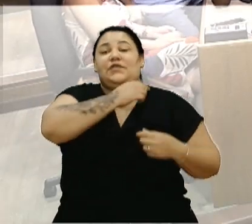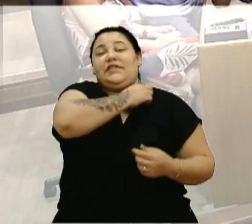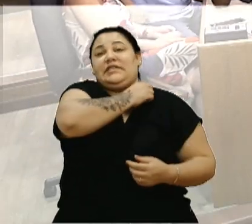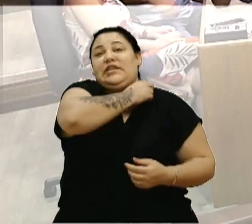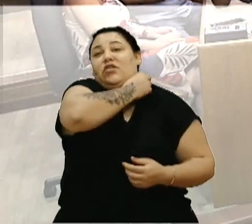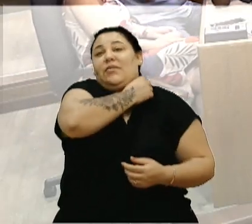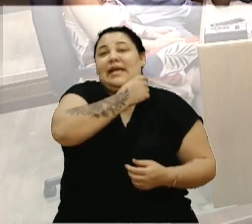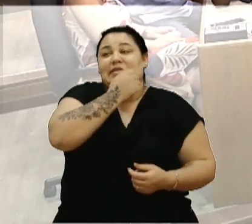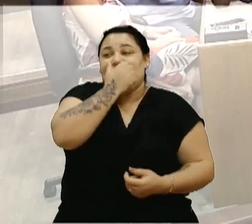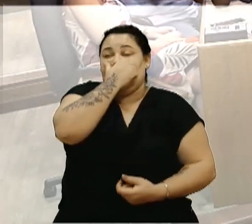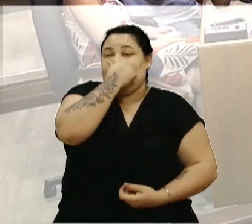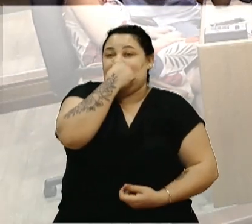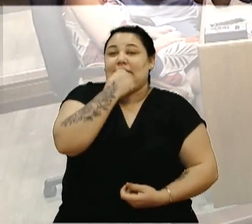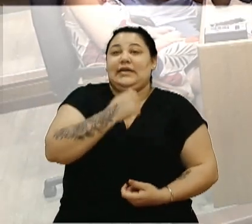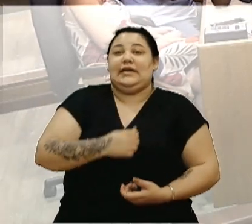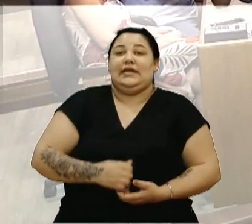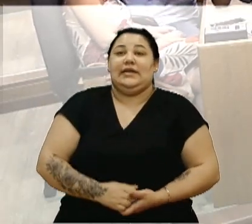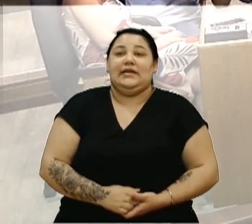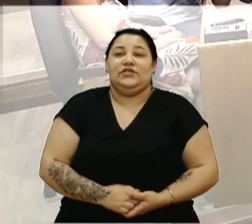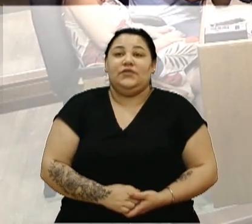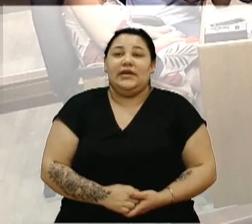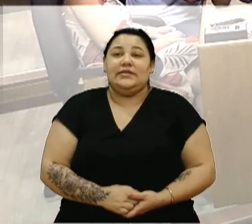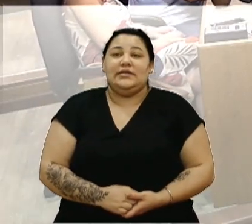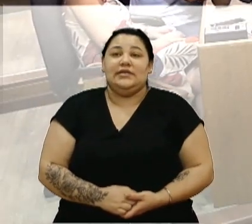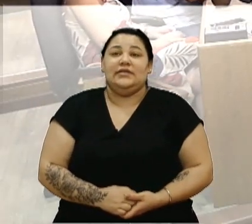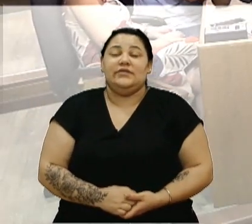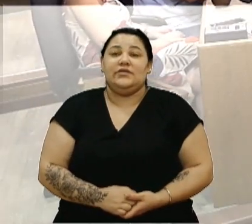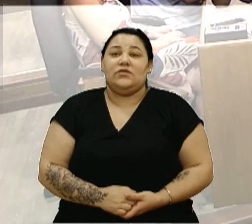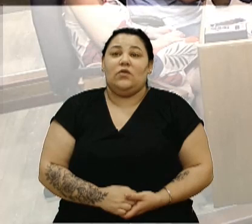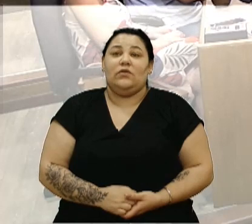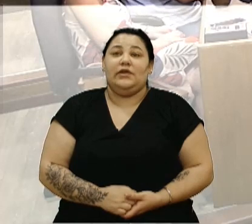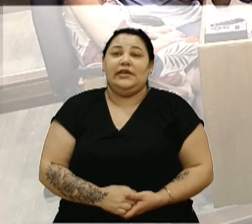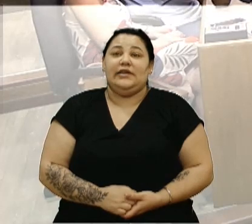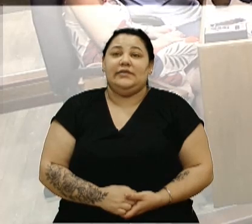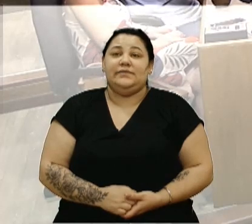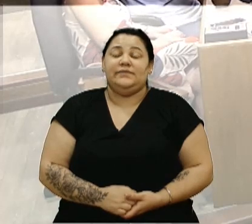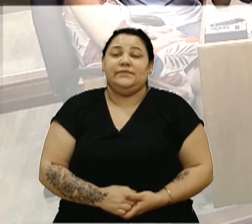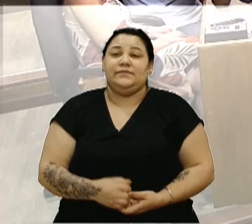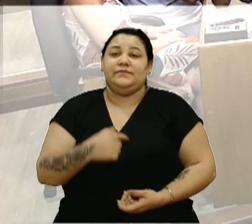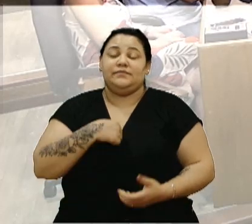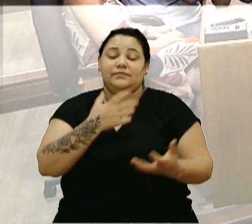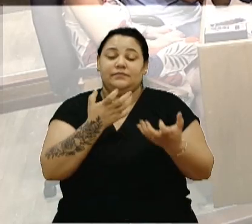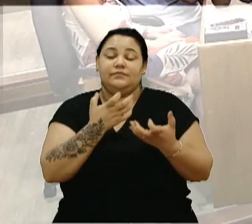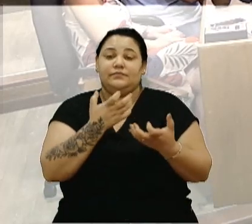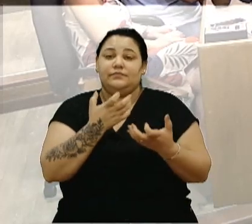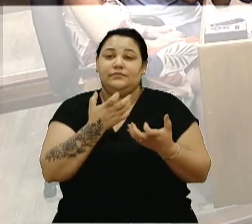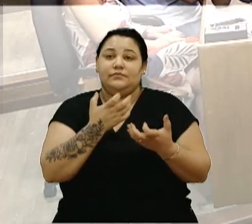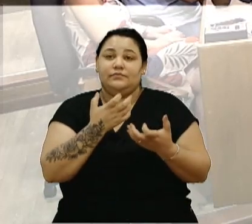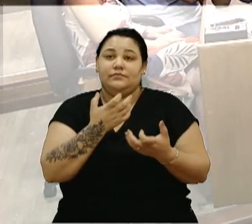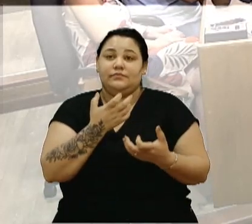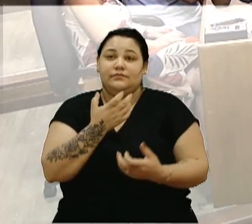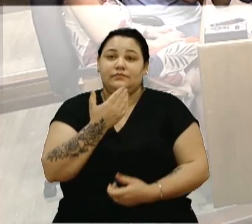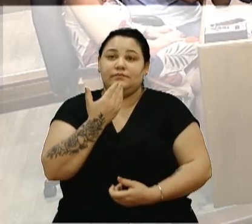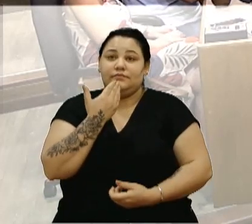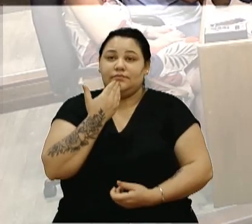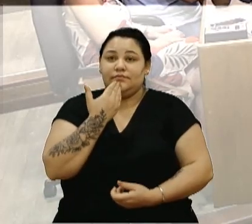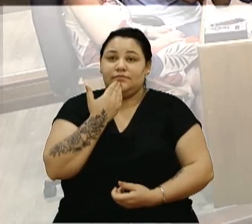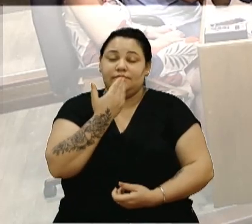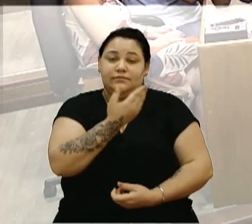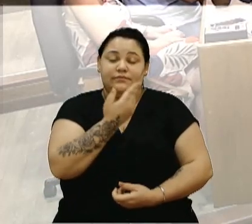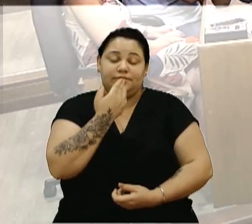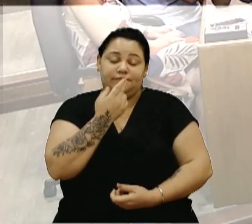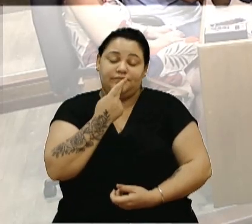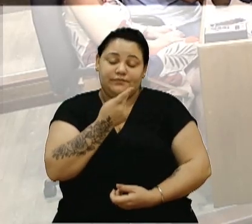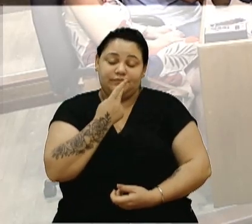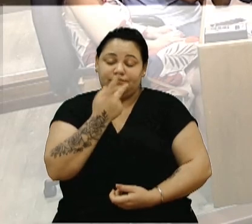Senhora presidente, caros colegas vereadores, gostaria de parabenizar o vereador Velocino e seguir mais ou menos a